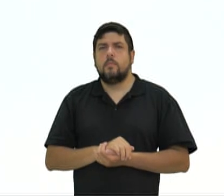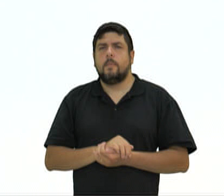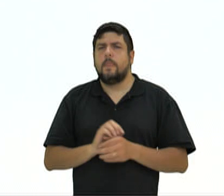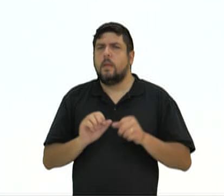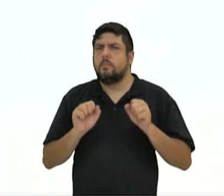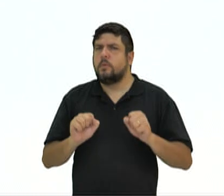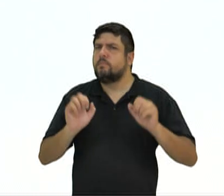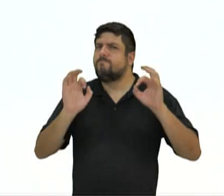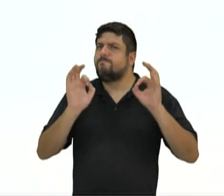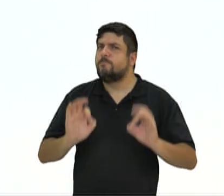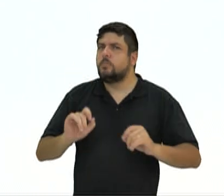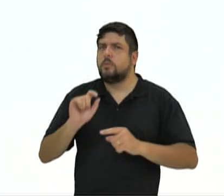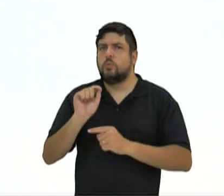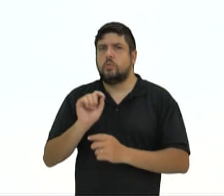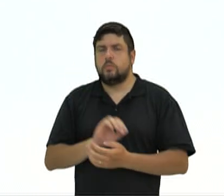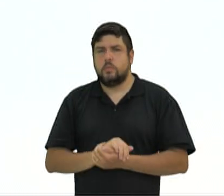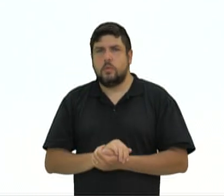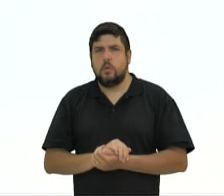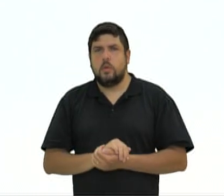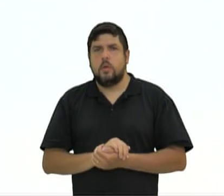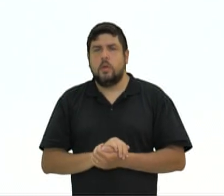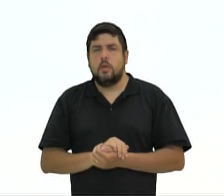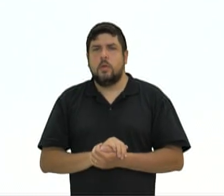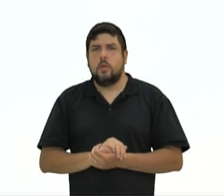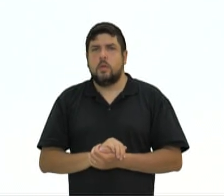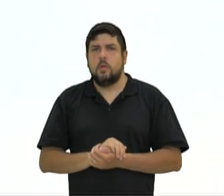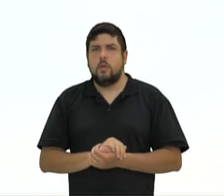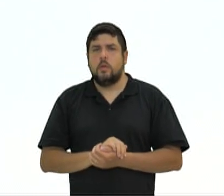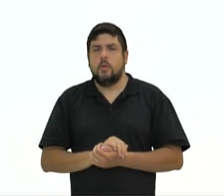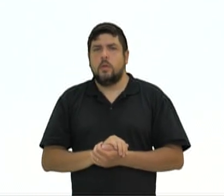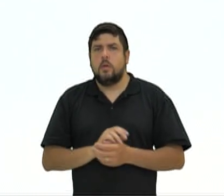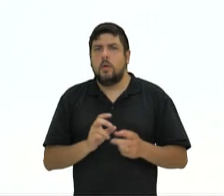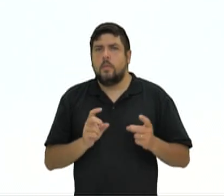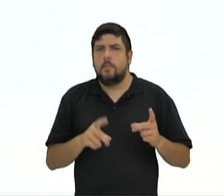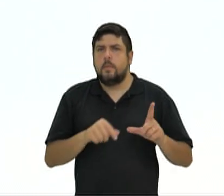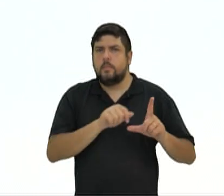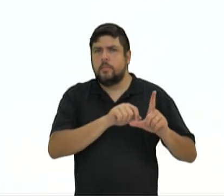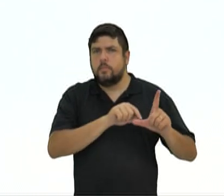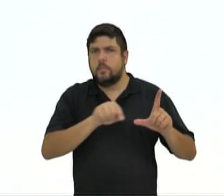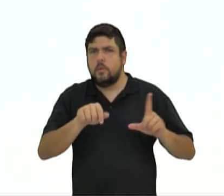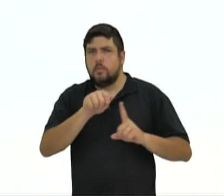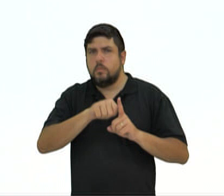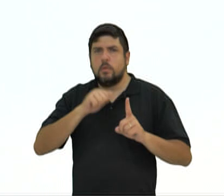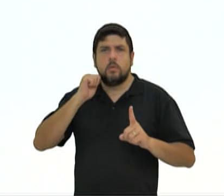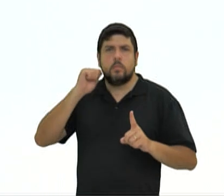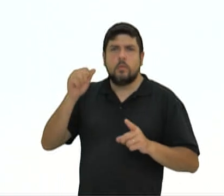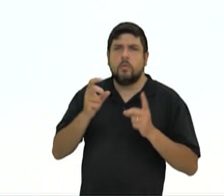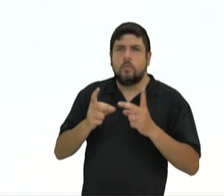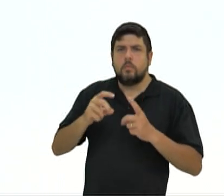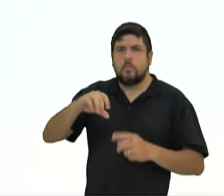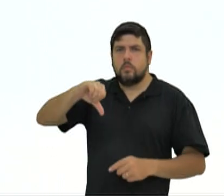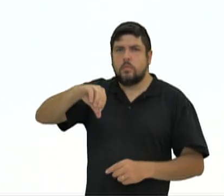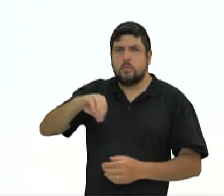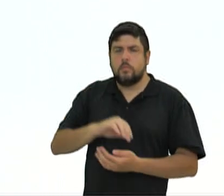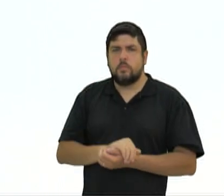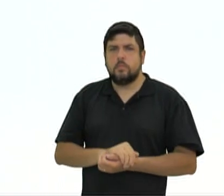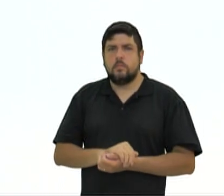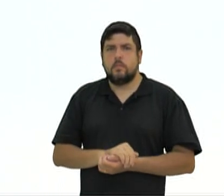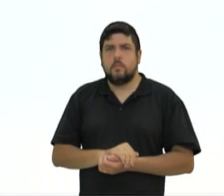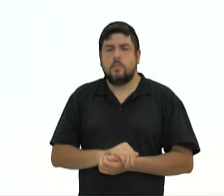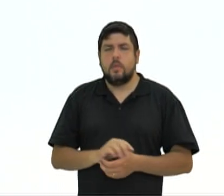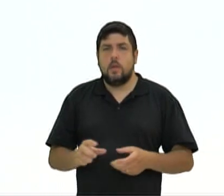que, letra A, foram vendidos 90 equipamentos até abril? Letra B, as vendas